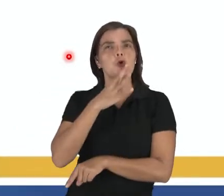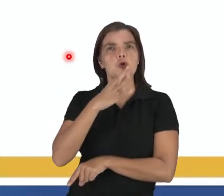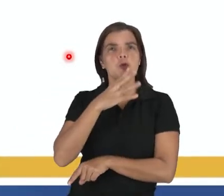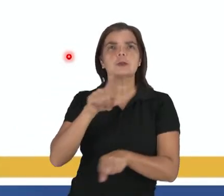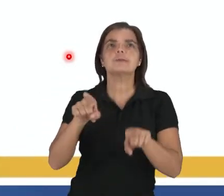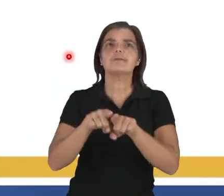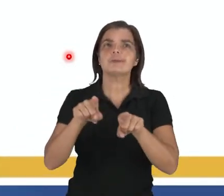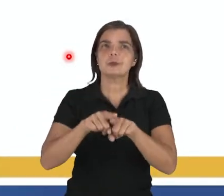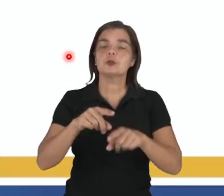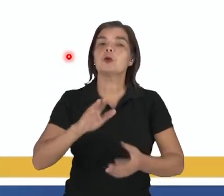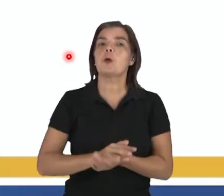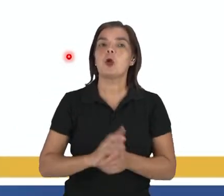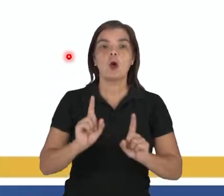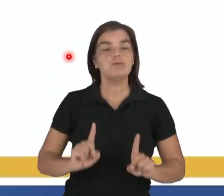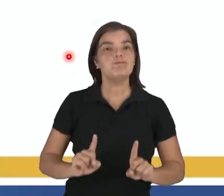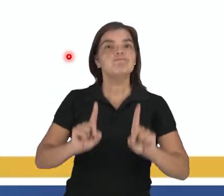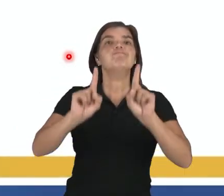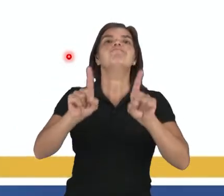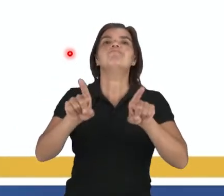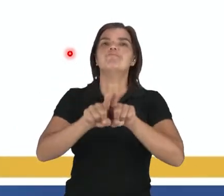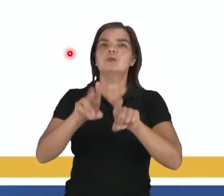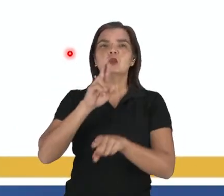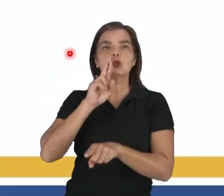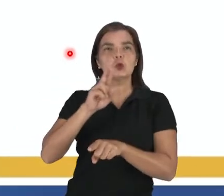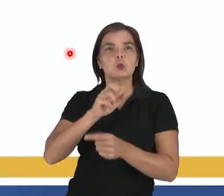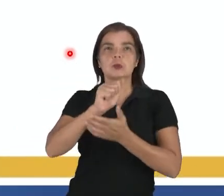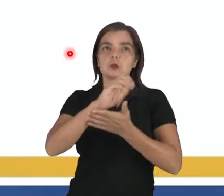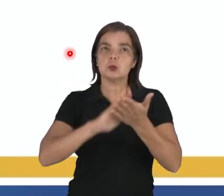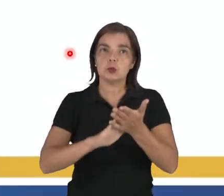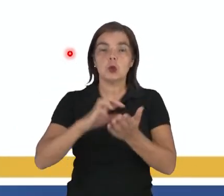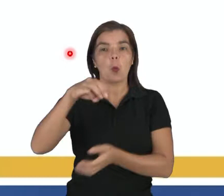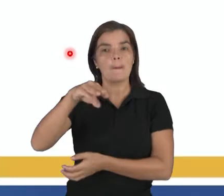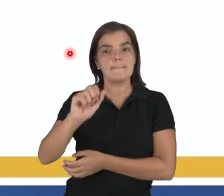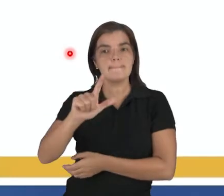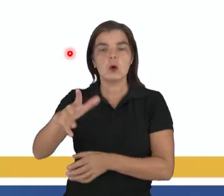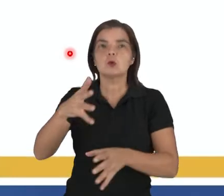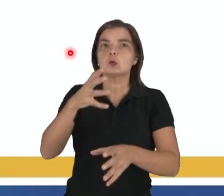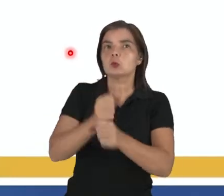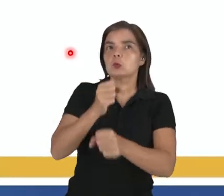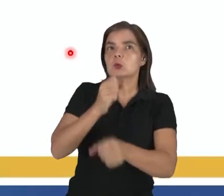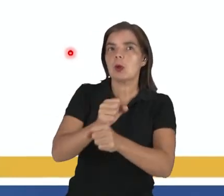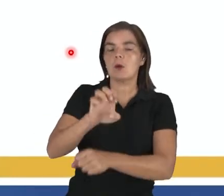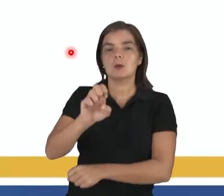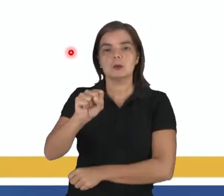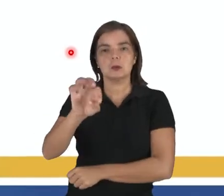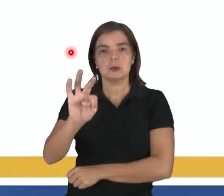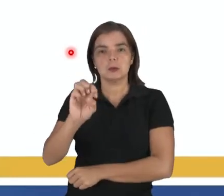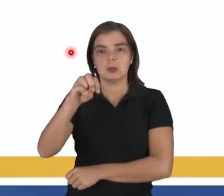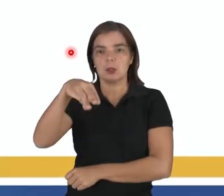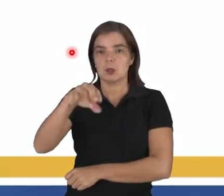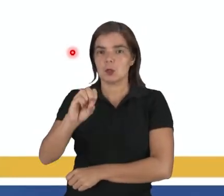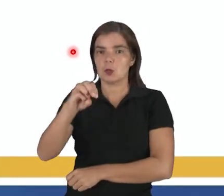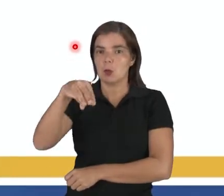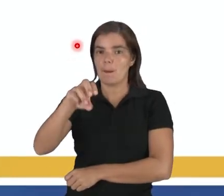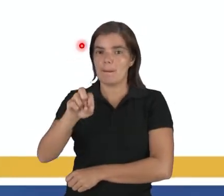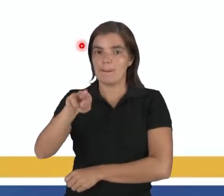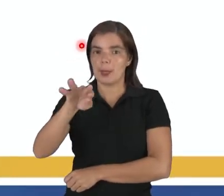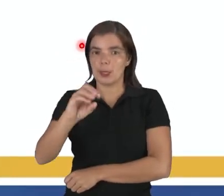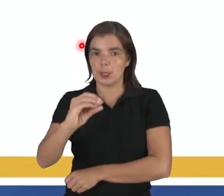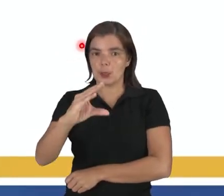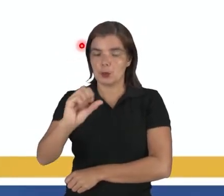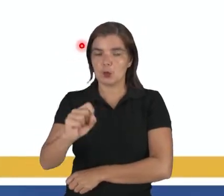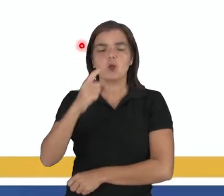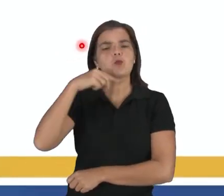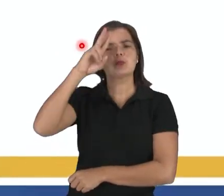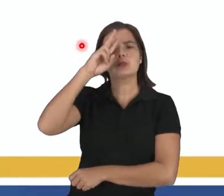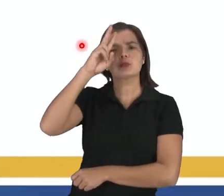de proporcionalidade para a resolução de problemas com mol e cálculos estequiométricos. Bom, e aí a gente precisa